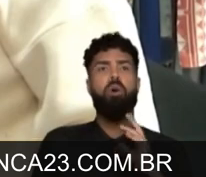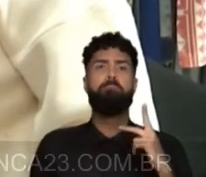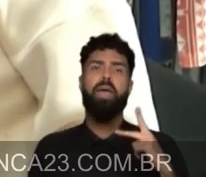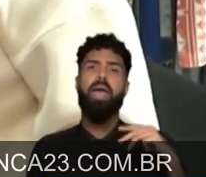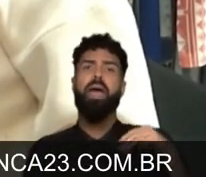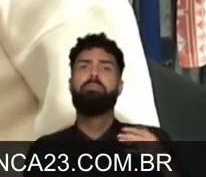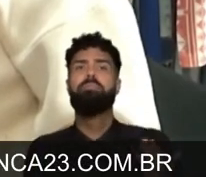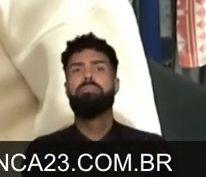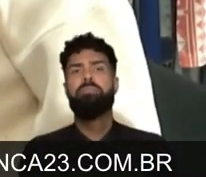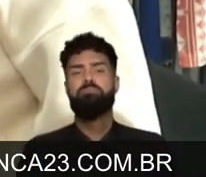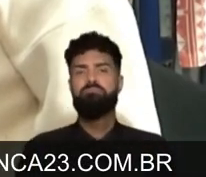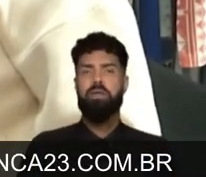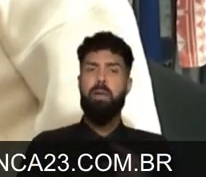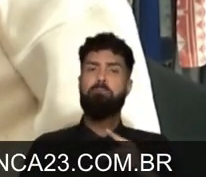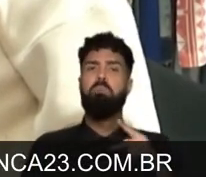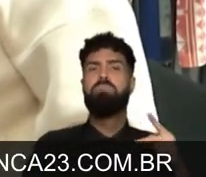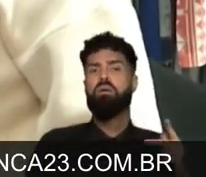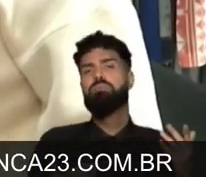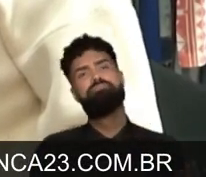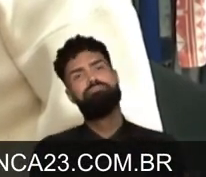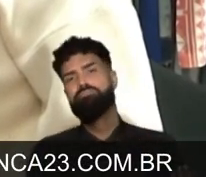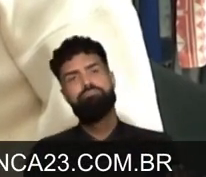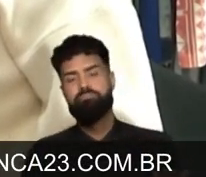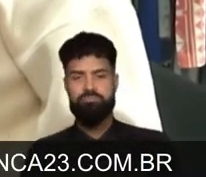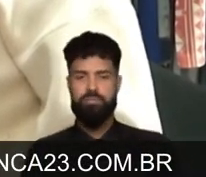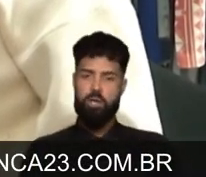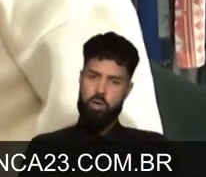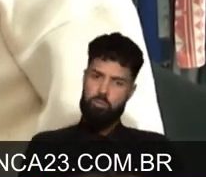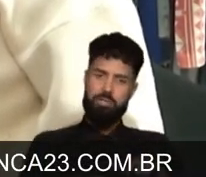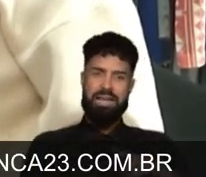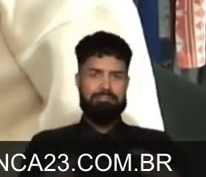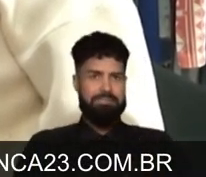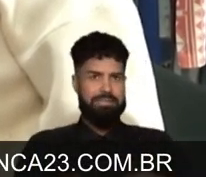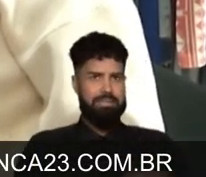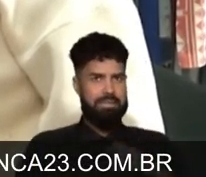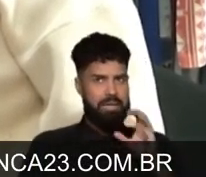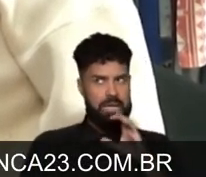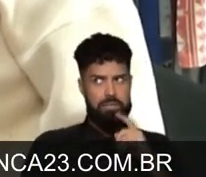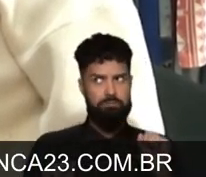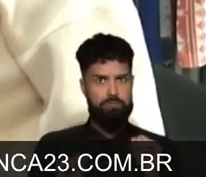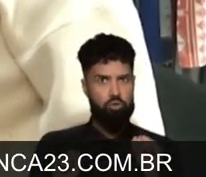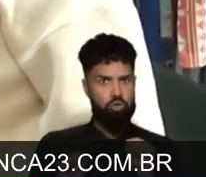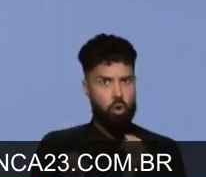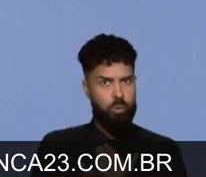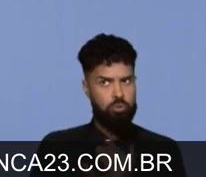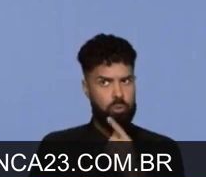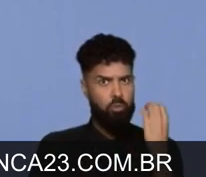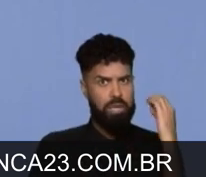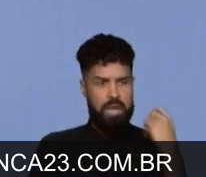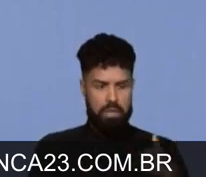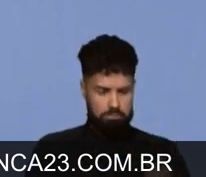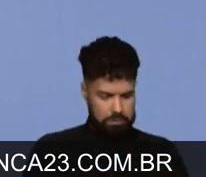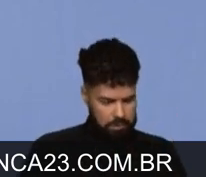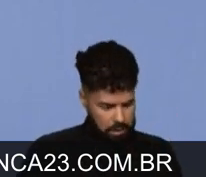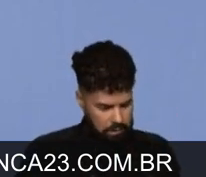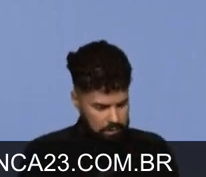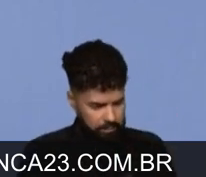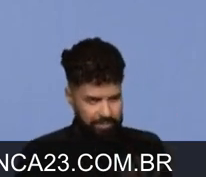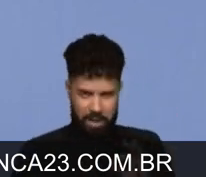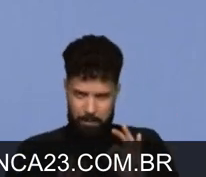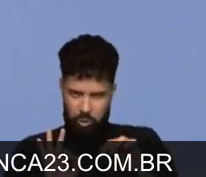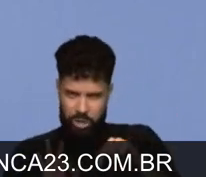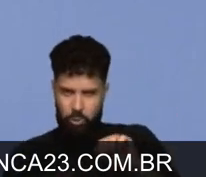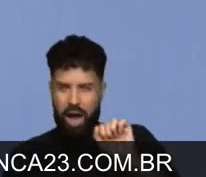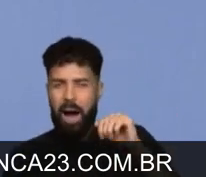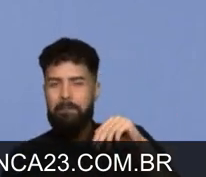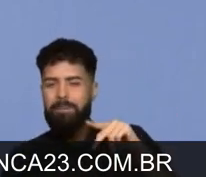de emergência, então, a gente viu a necessidade de vesti-las o quanto antes possível. O frio já começou em Porto Alegre. O projeto Ampla tem como objetivo